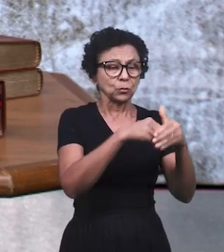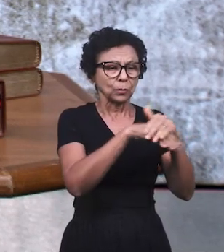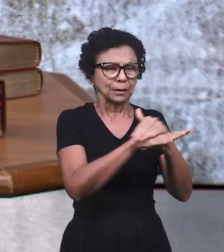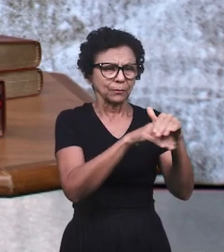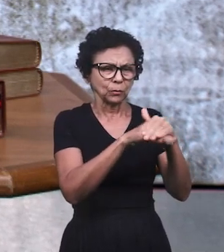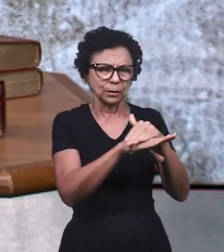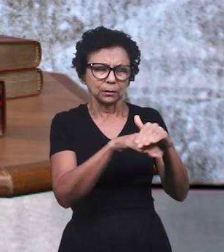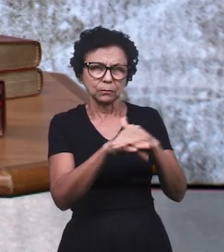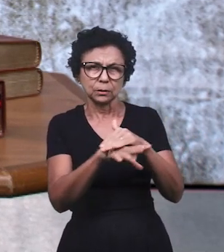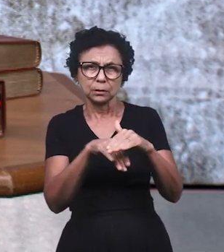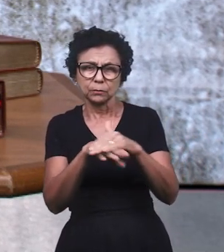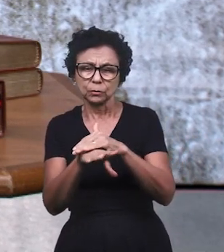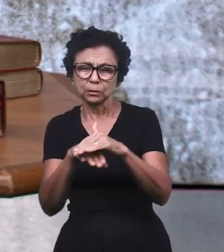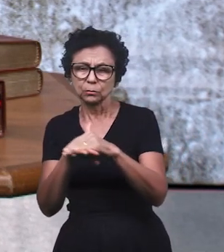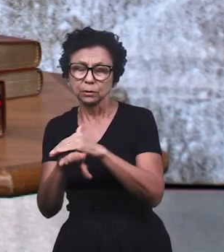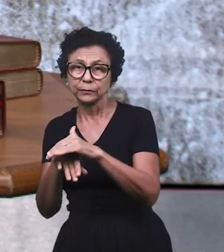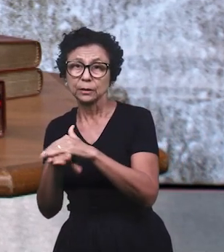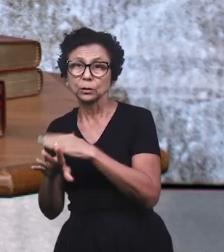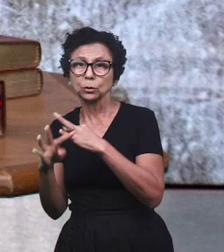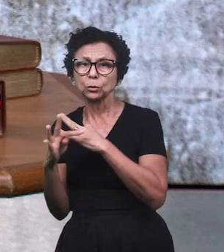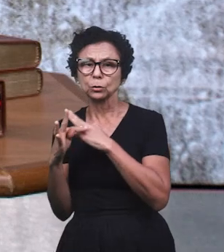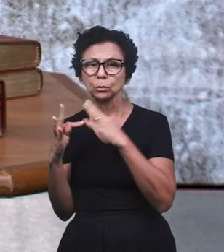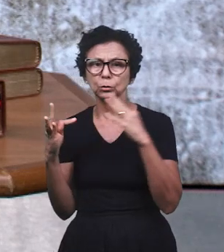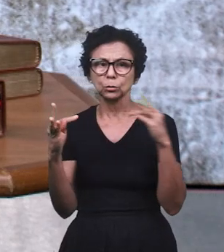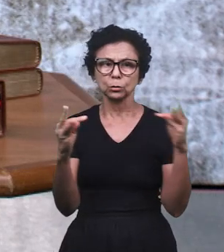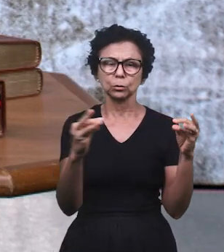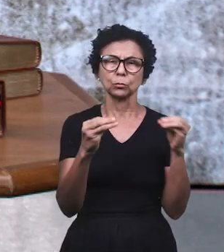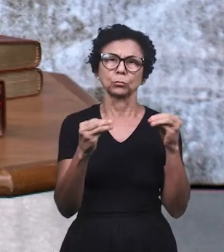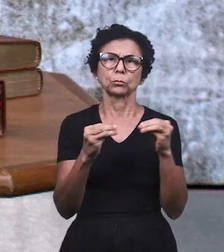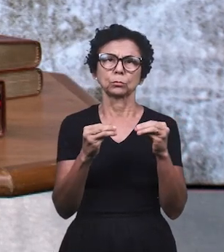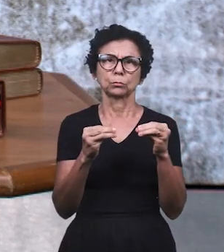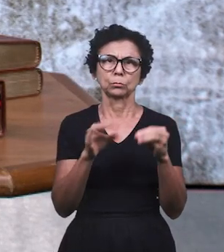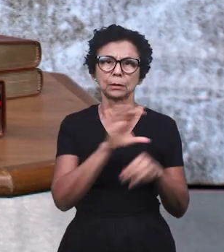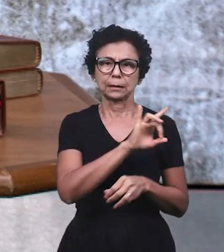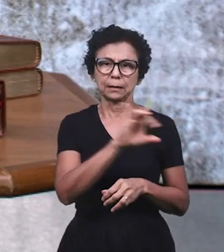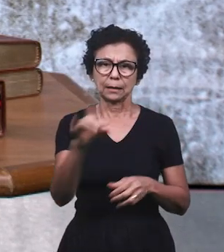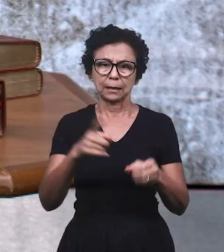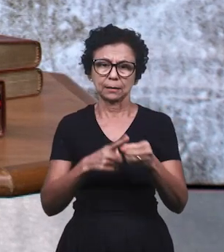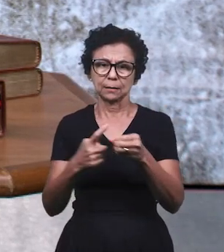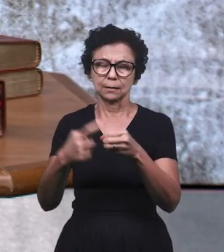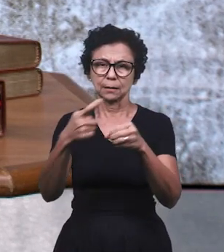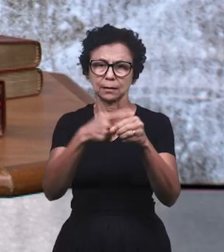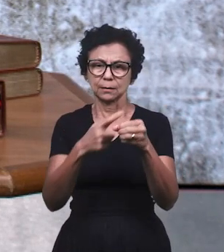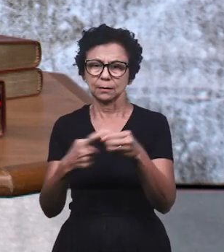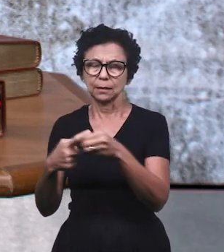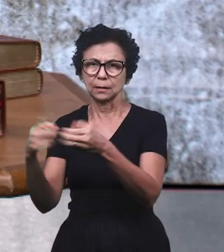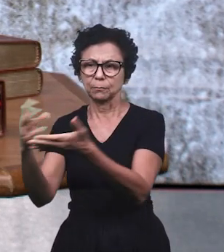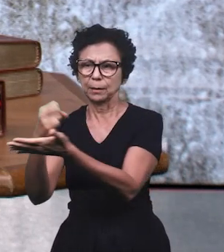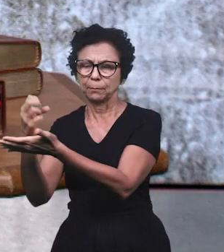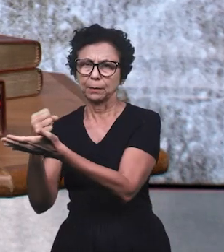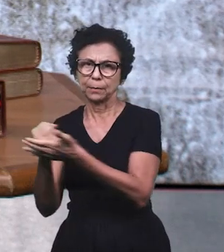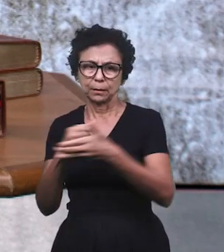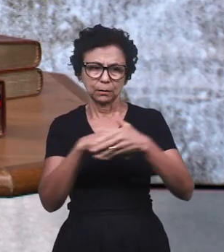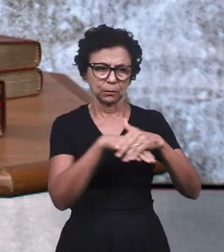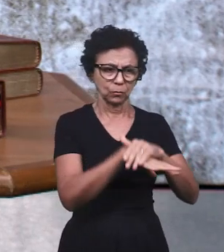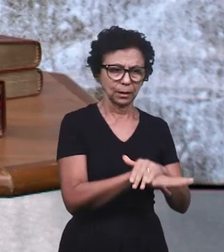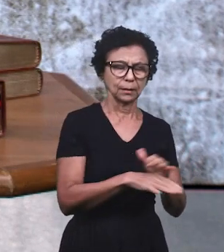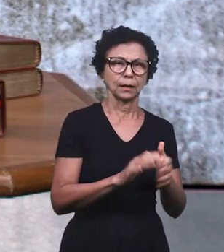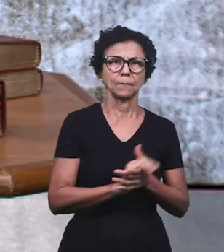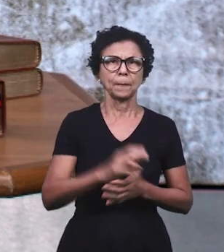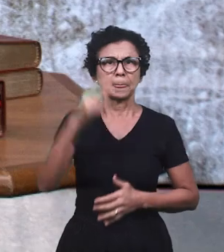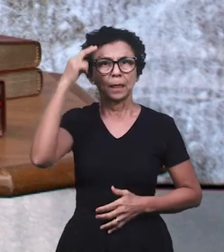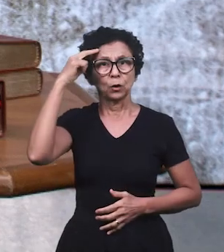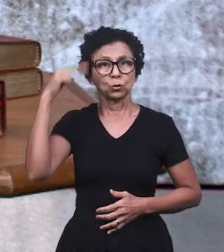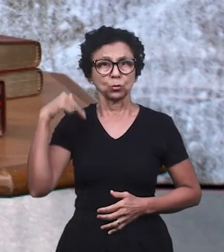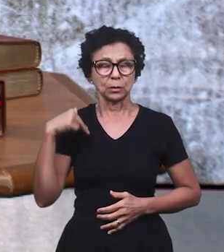do campo que estava ao redor de cada cidade. Assim ajuntou José muitíssimo